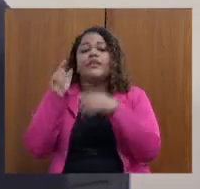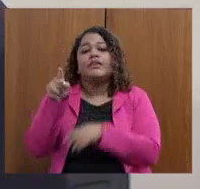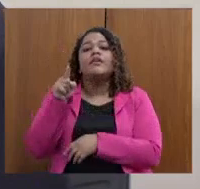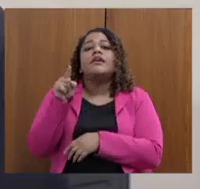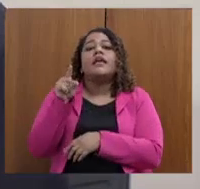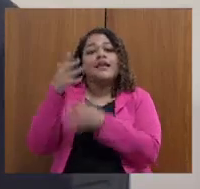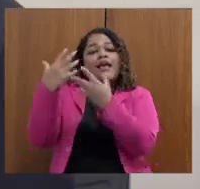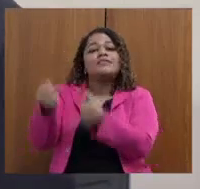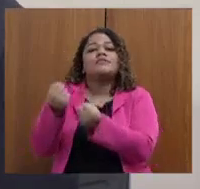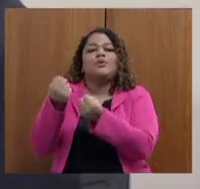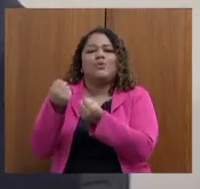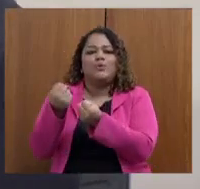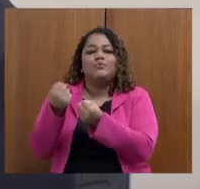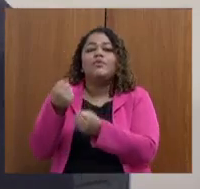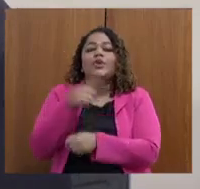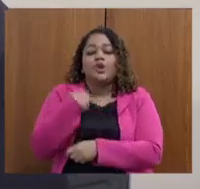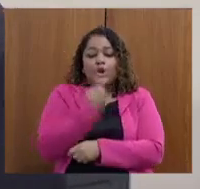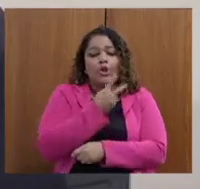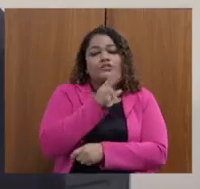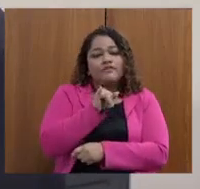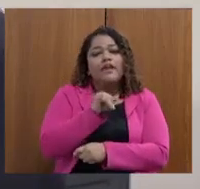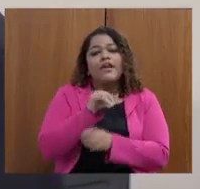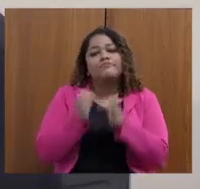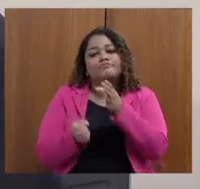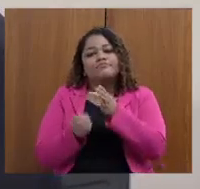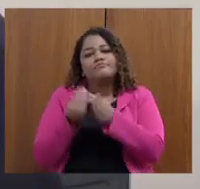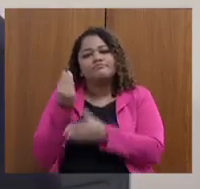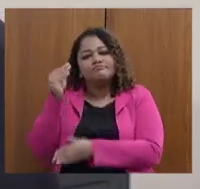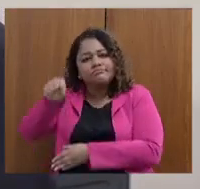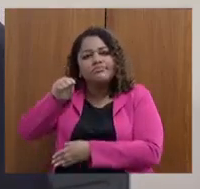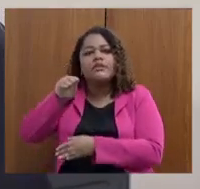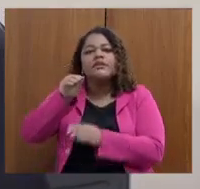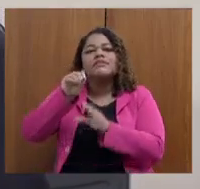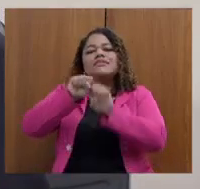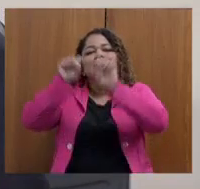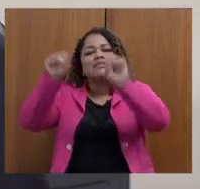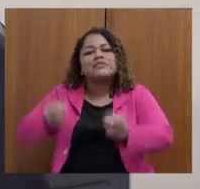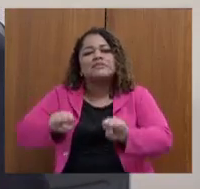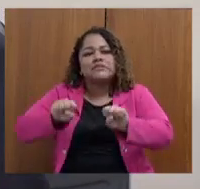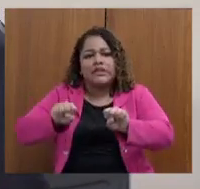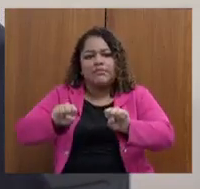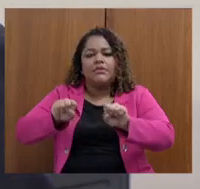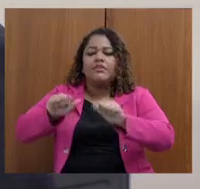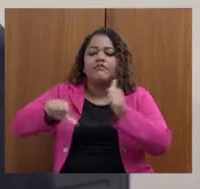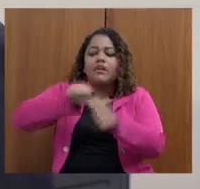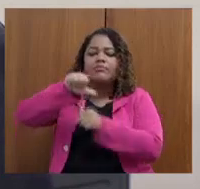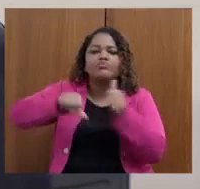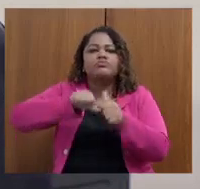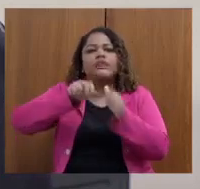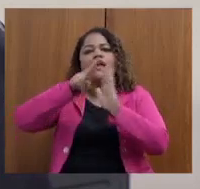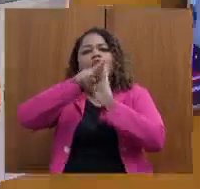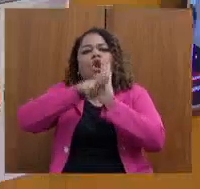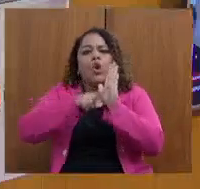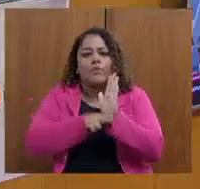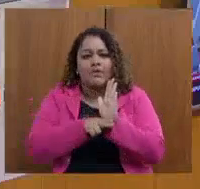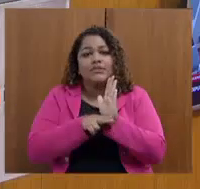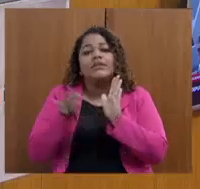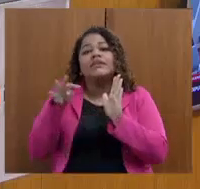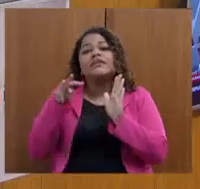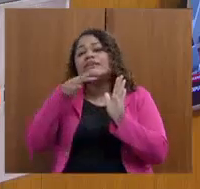um sistema que vai ler todo o repositório de normas e vai identificar por Inteligência Artificial